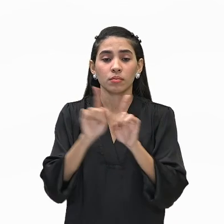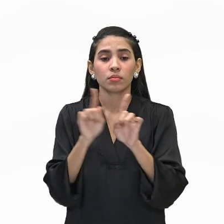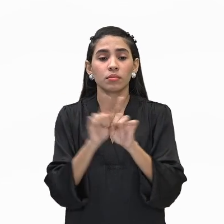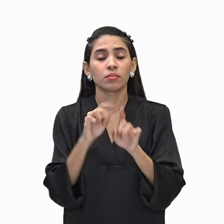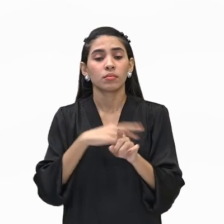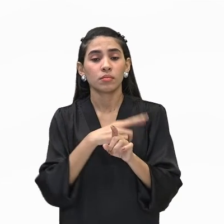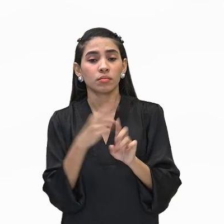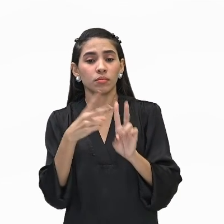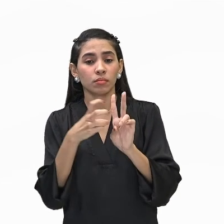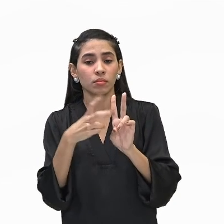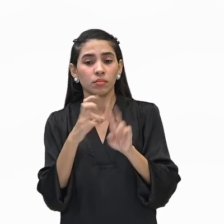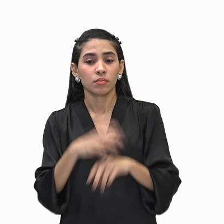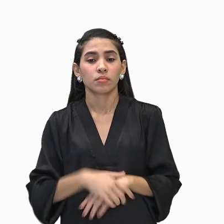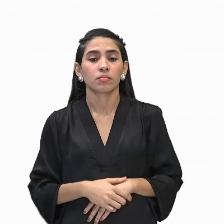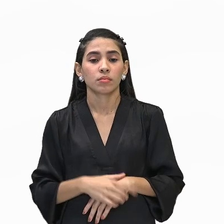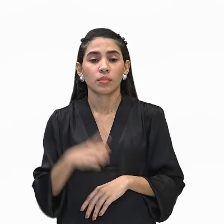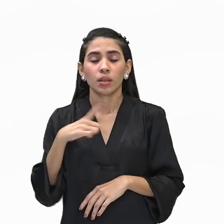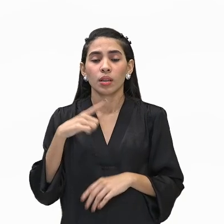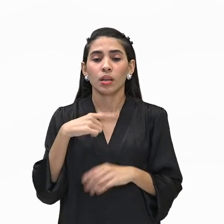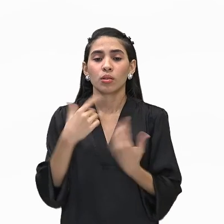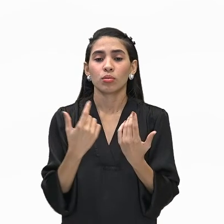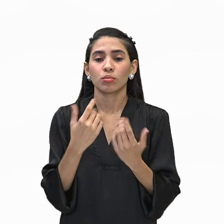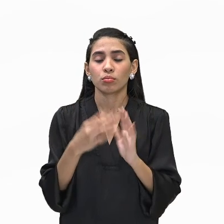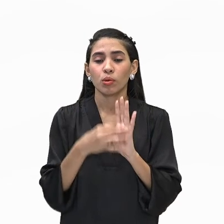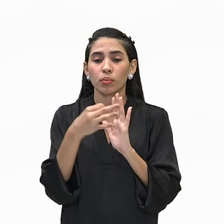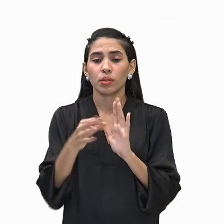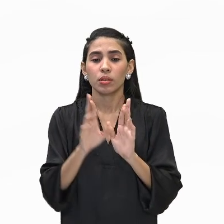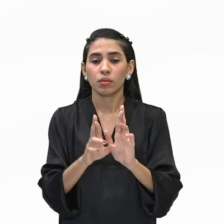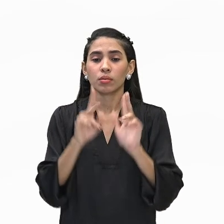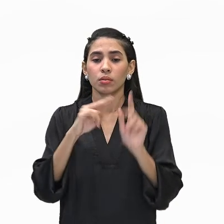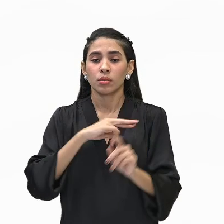indígenas, formando uma concepção religiosa